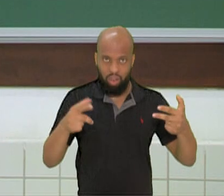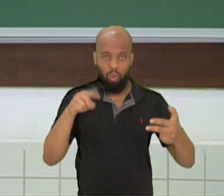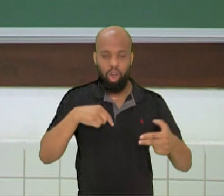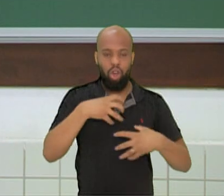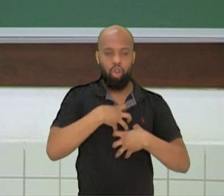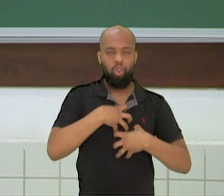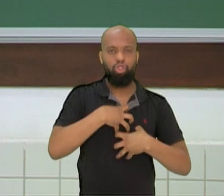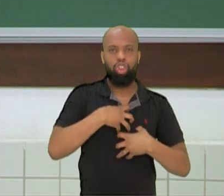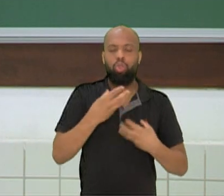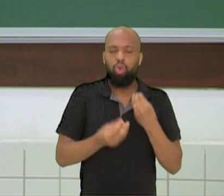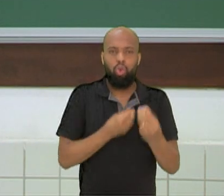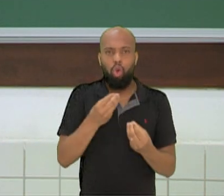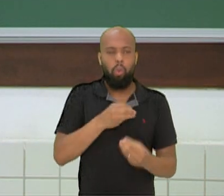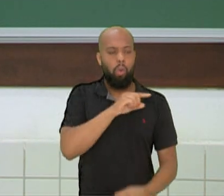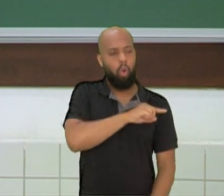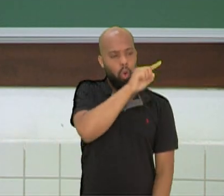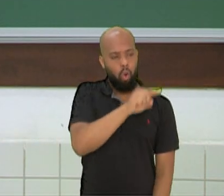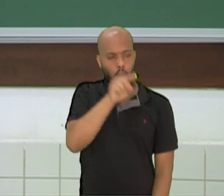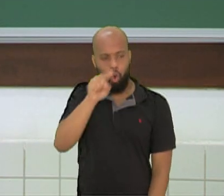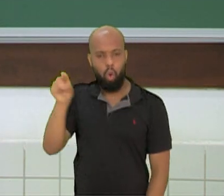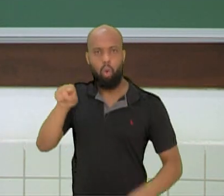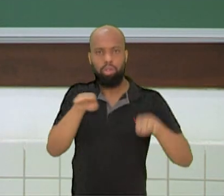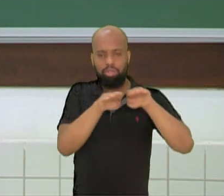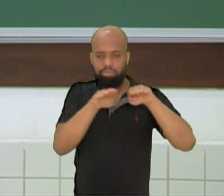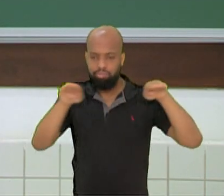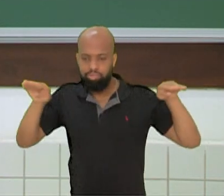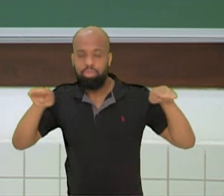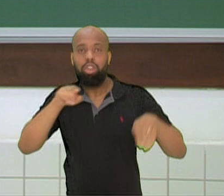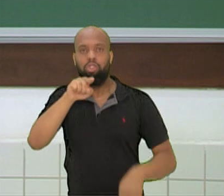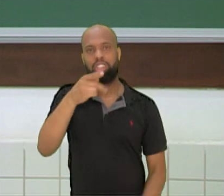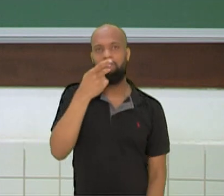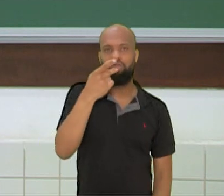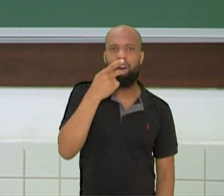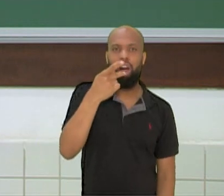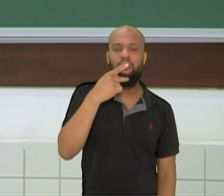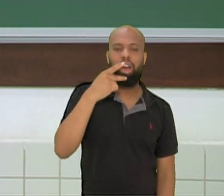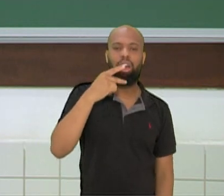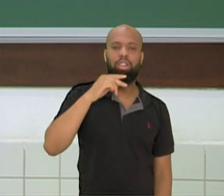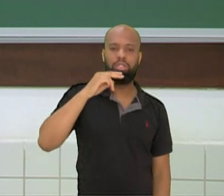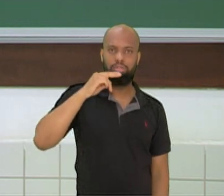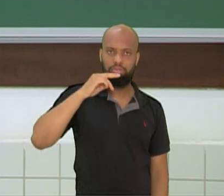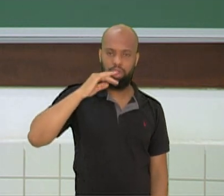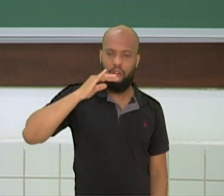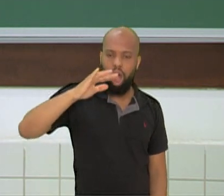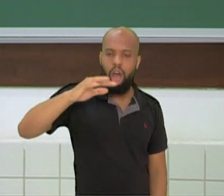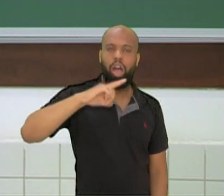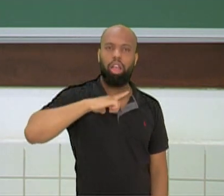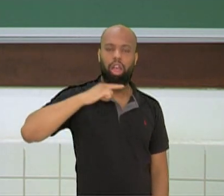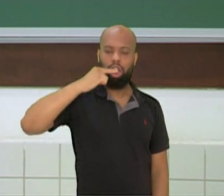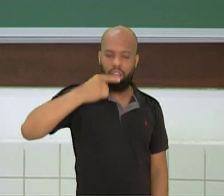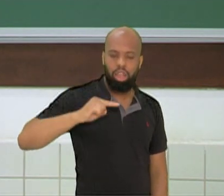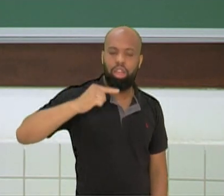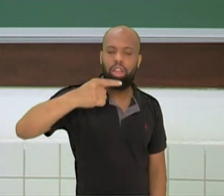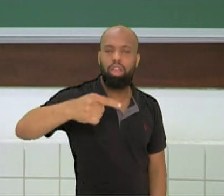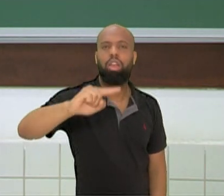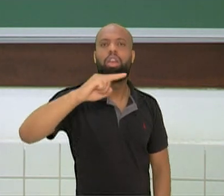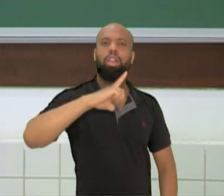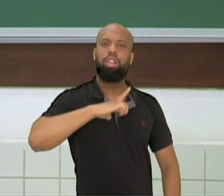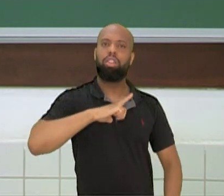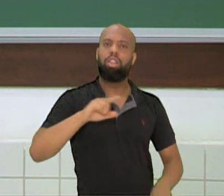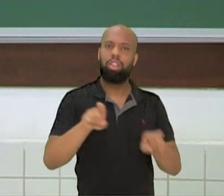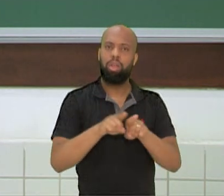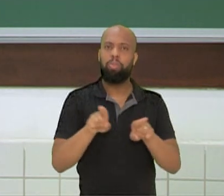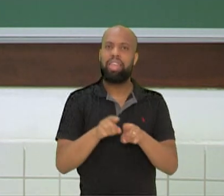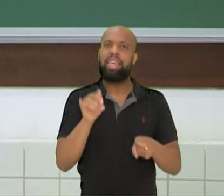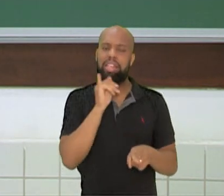longitudinal. Então temos ali a parte assim do fato de você estar falando, o fato de você estar tocando um instrumento musical, faz toda essa representação